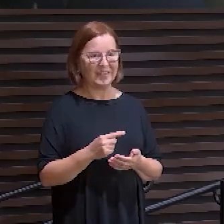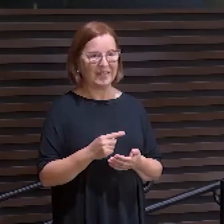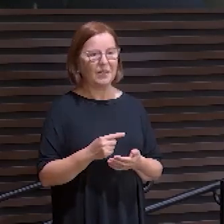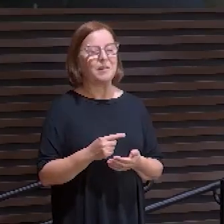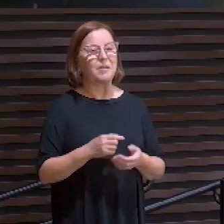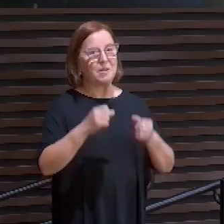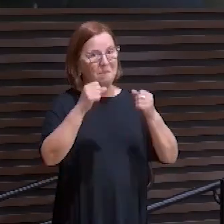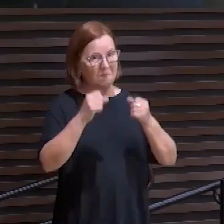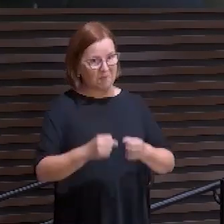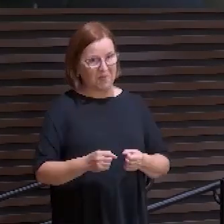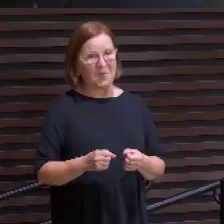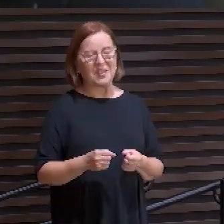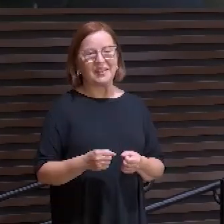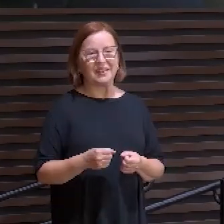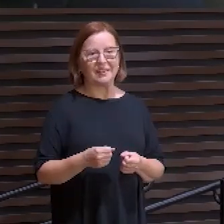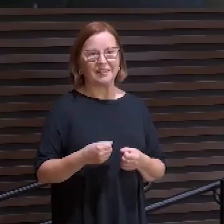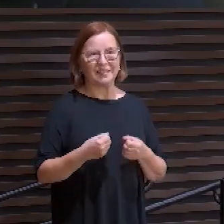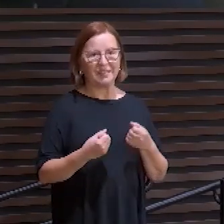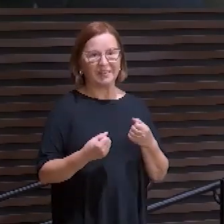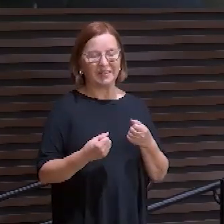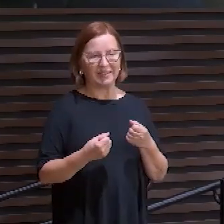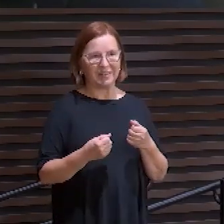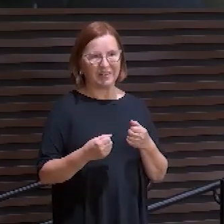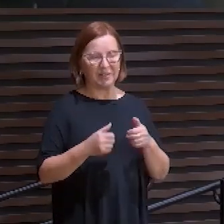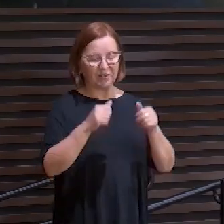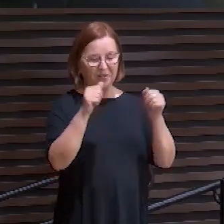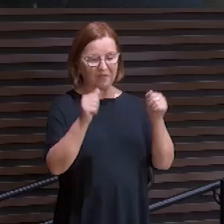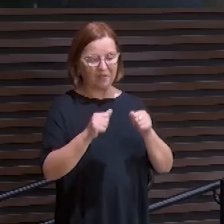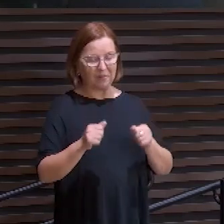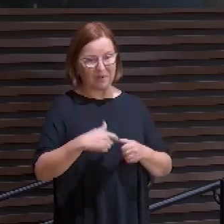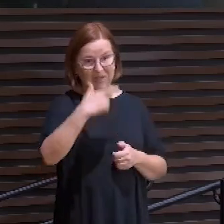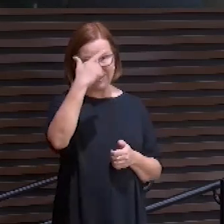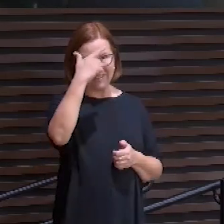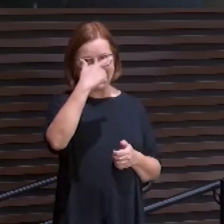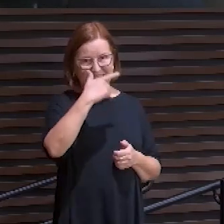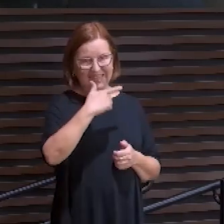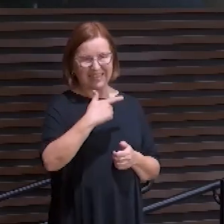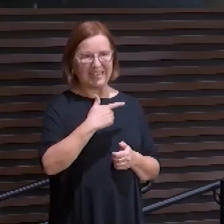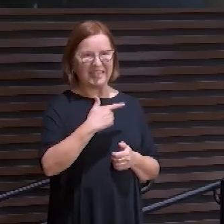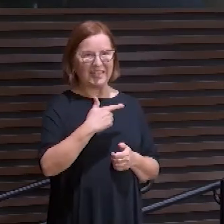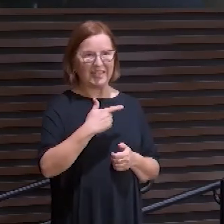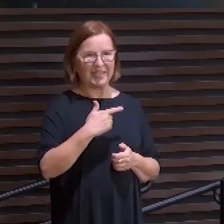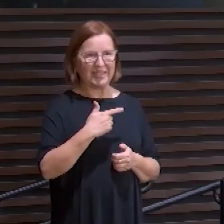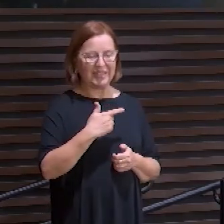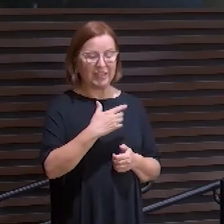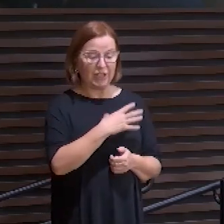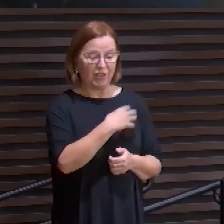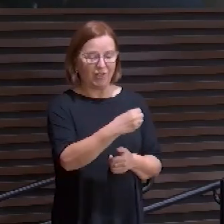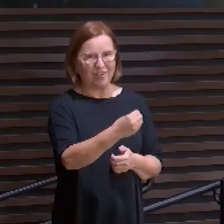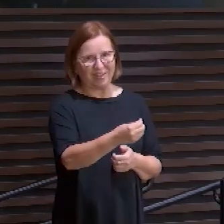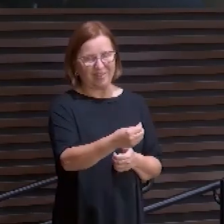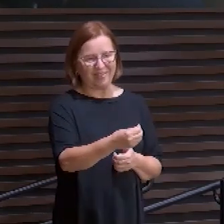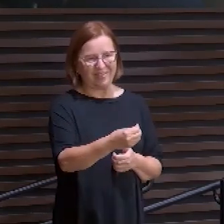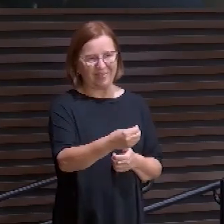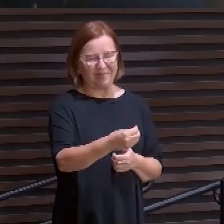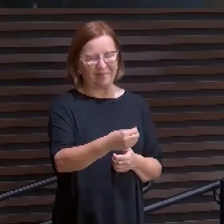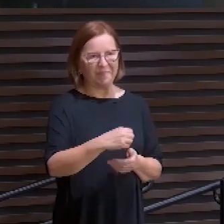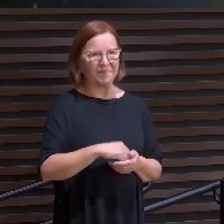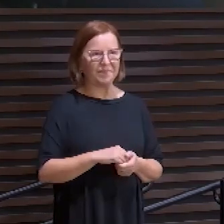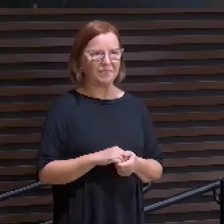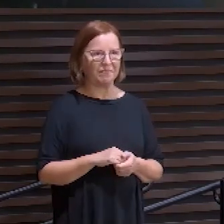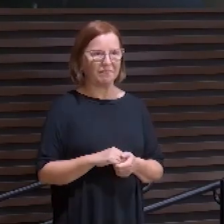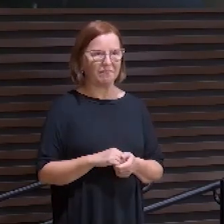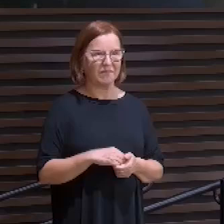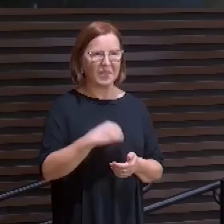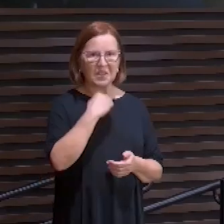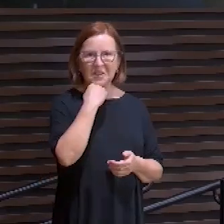saudável, capaz de formatar o caráter de muitas gerações. Ninguém